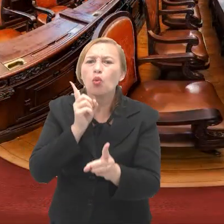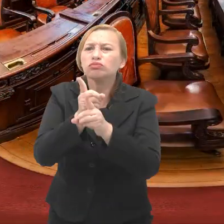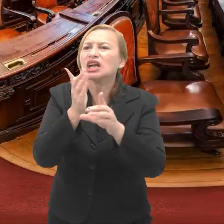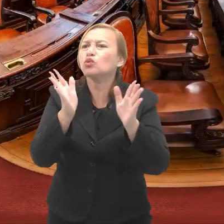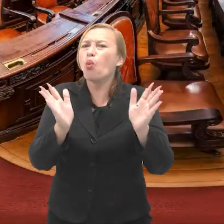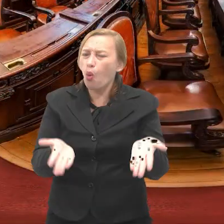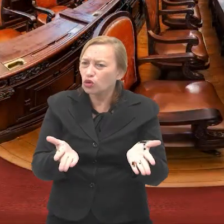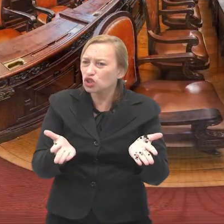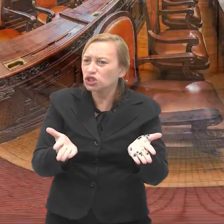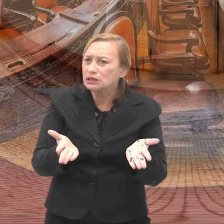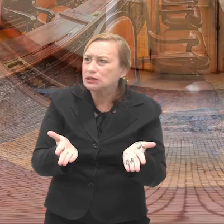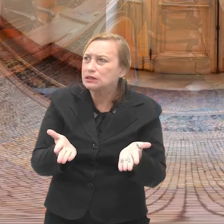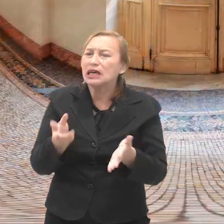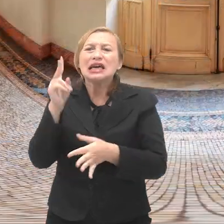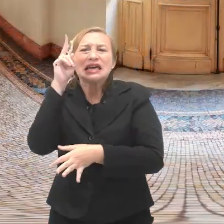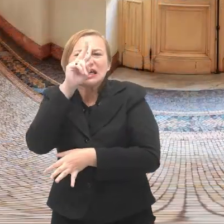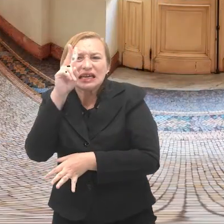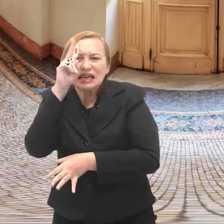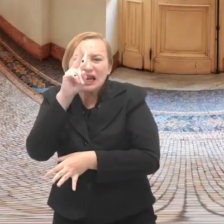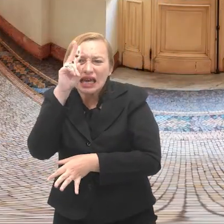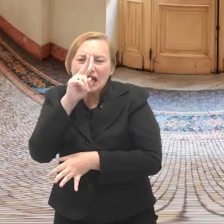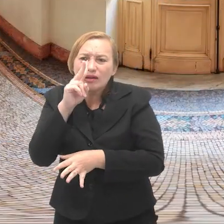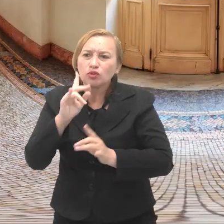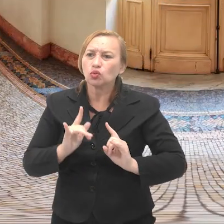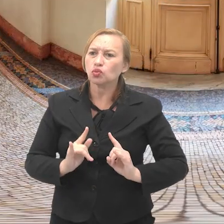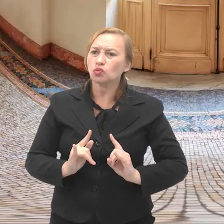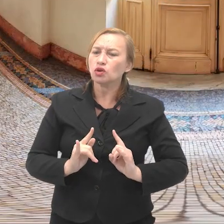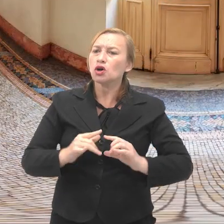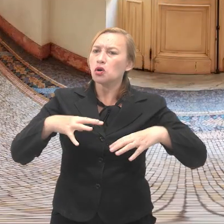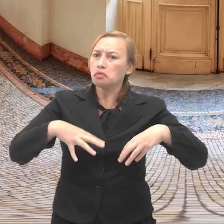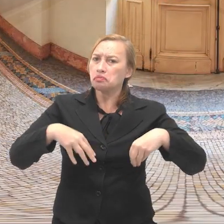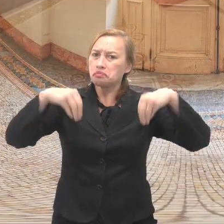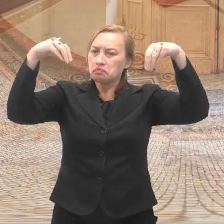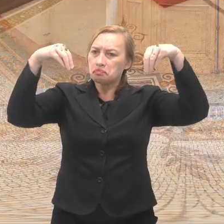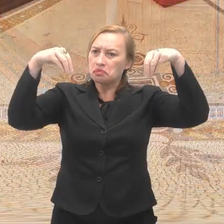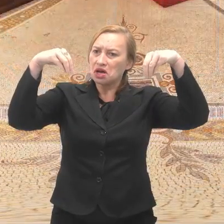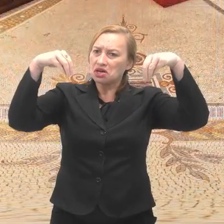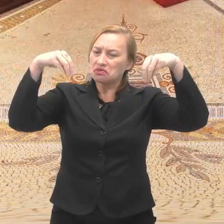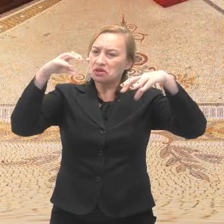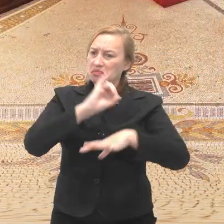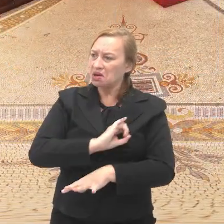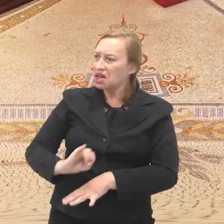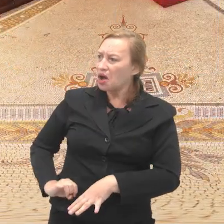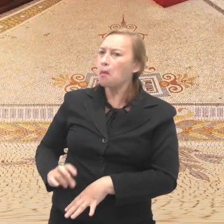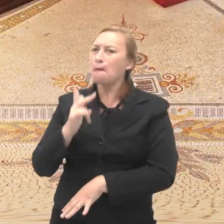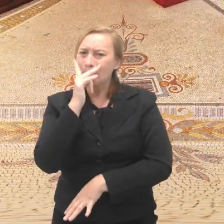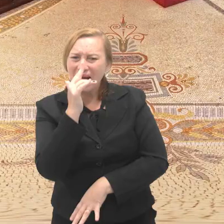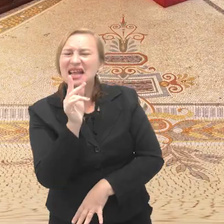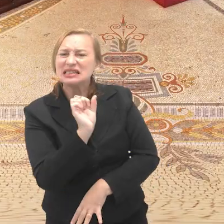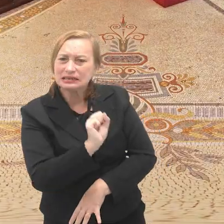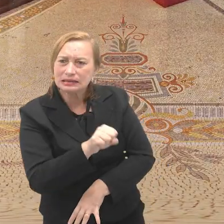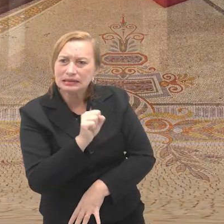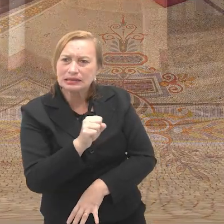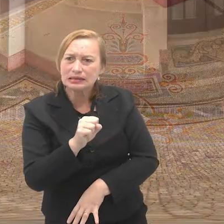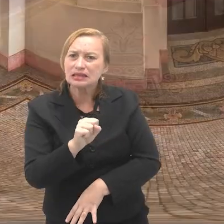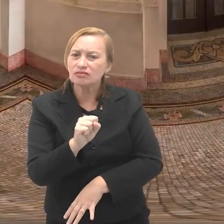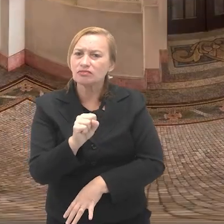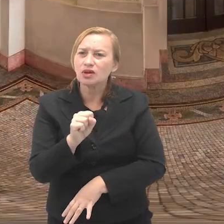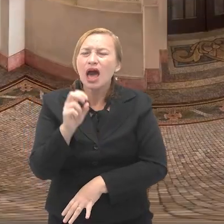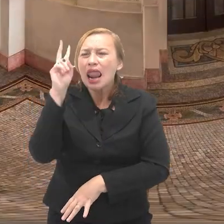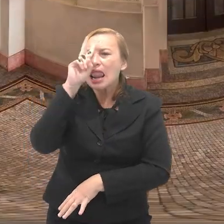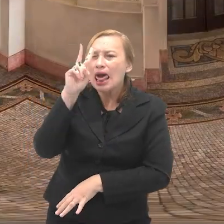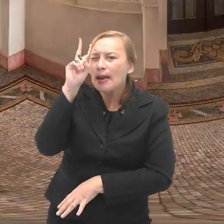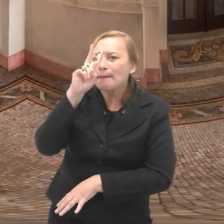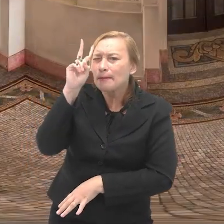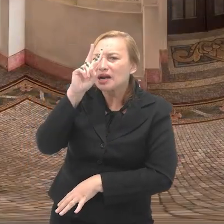no Palácio Tiradentes, algo que lembre o antigo prédio imperial. Por incrível que pareça, sim. Um